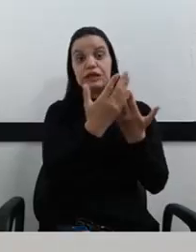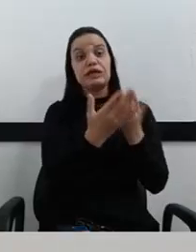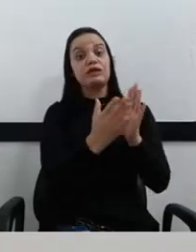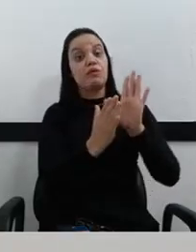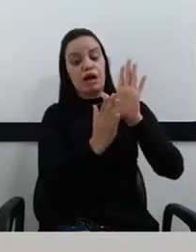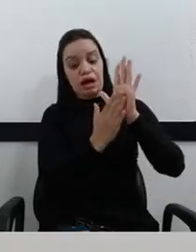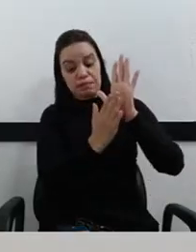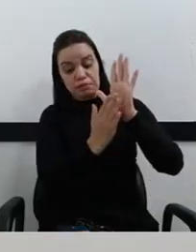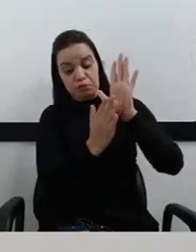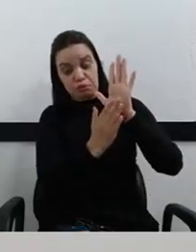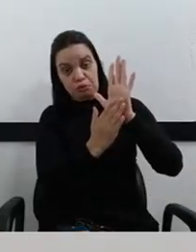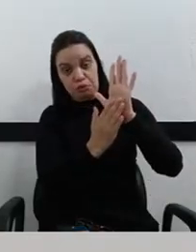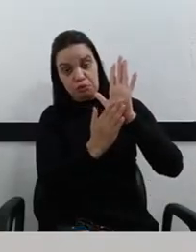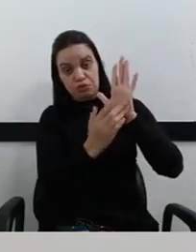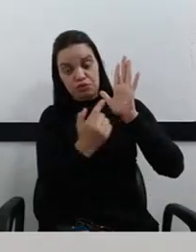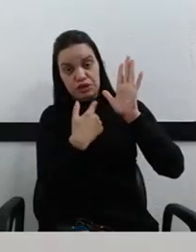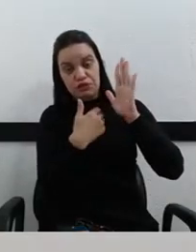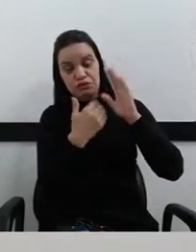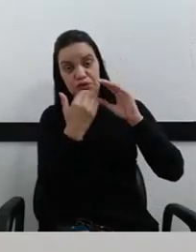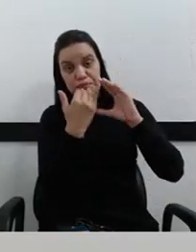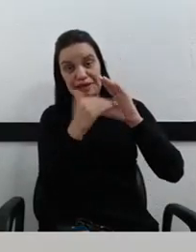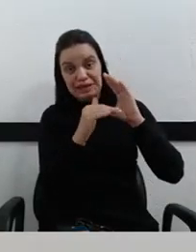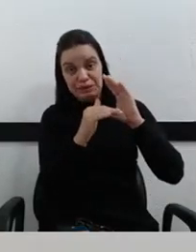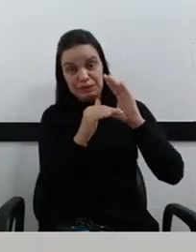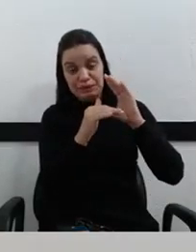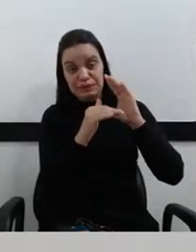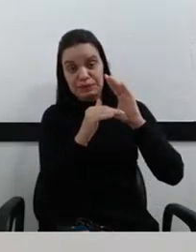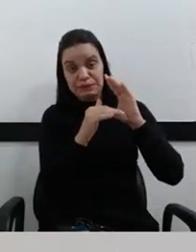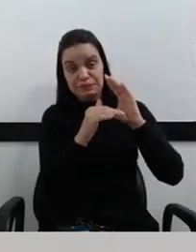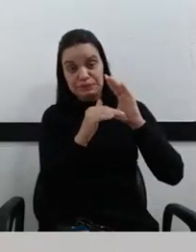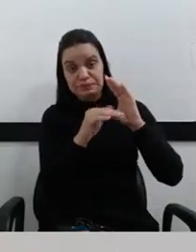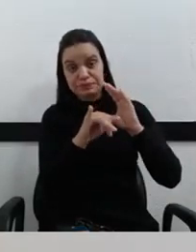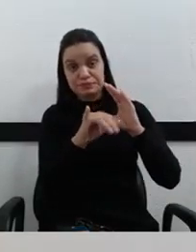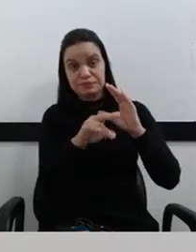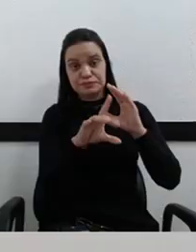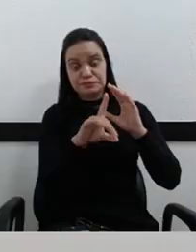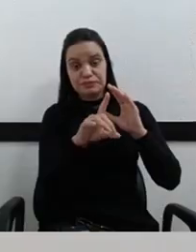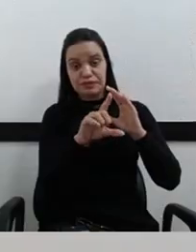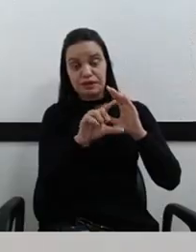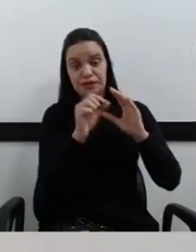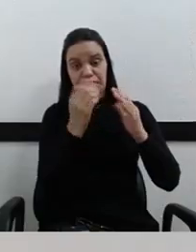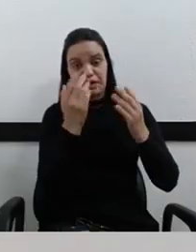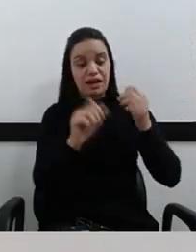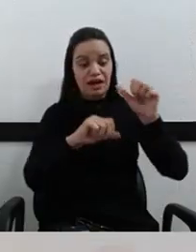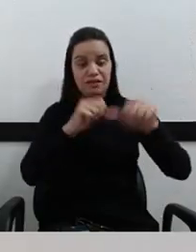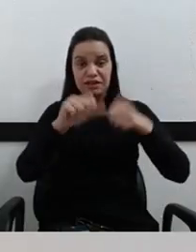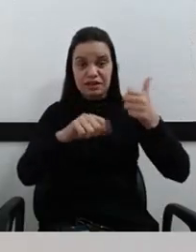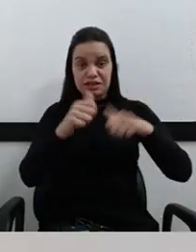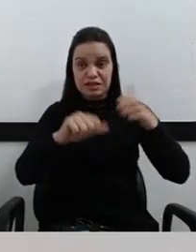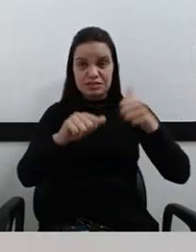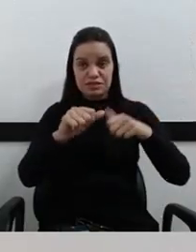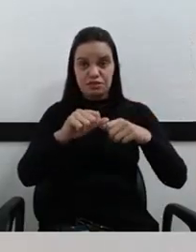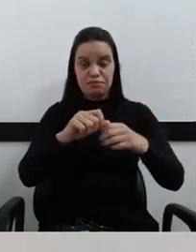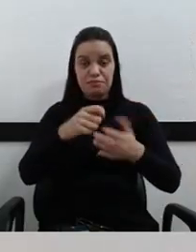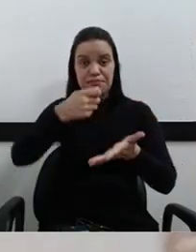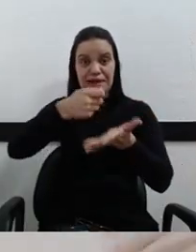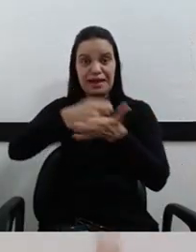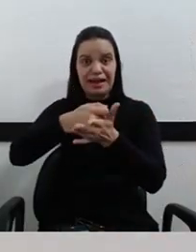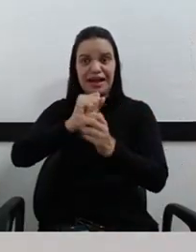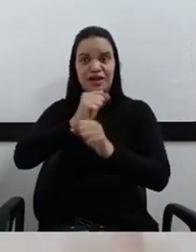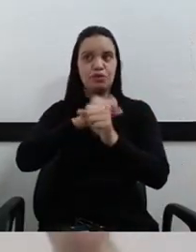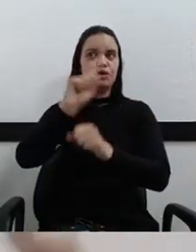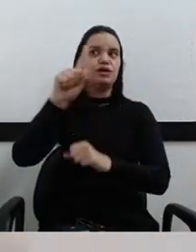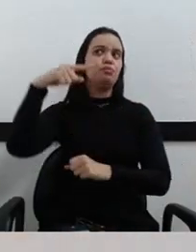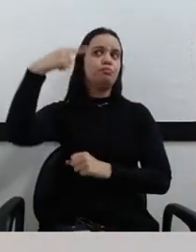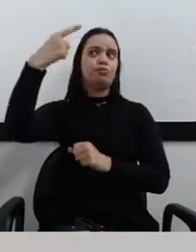proposta seria: eu quero lançar agora, para indeferir agora, para um crédito futuro, para ser pago quando